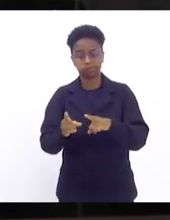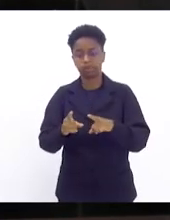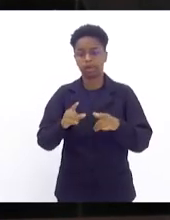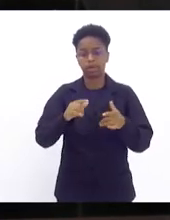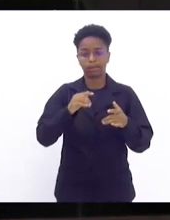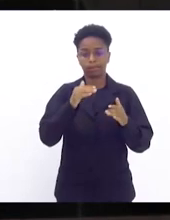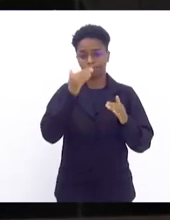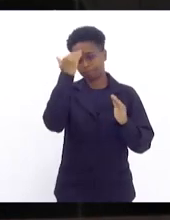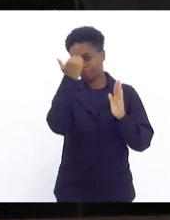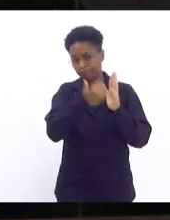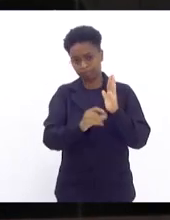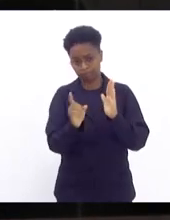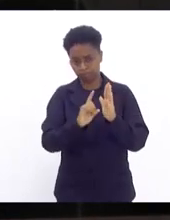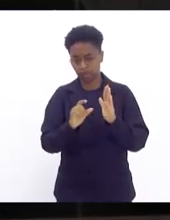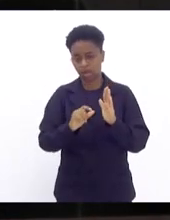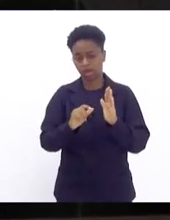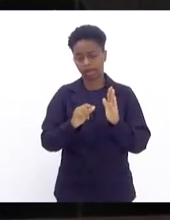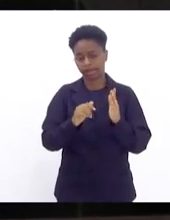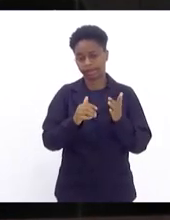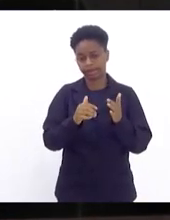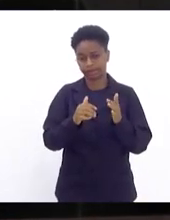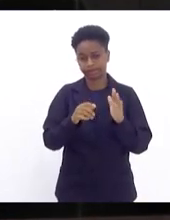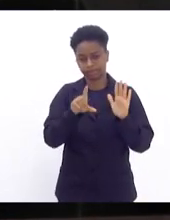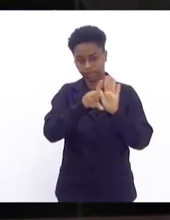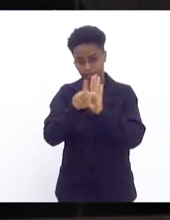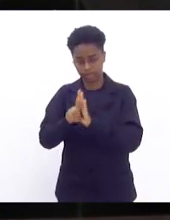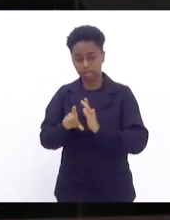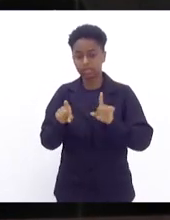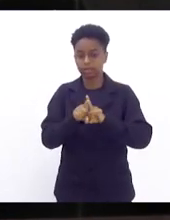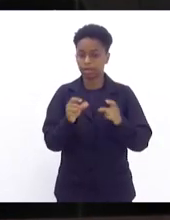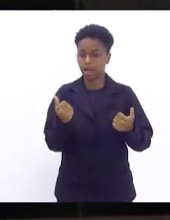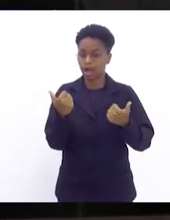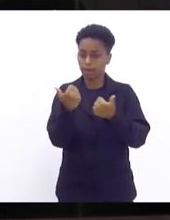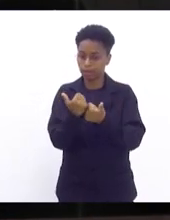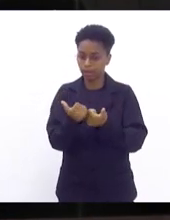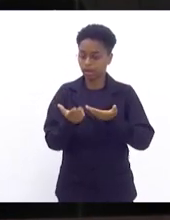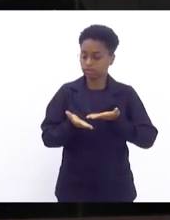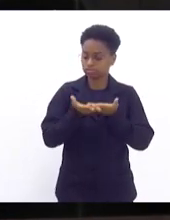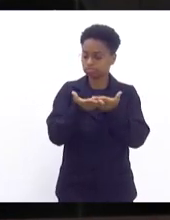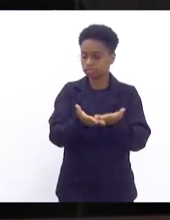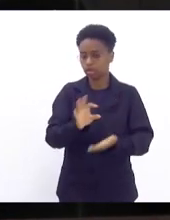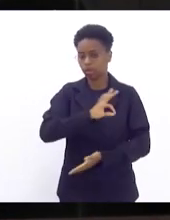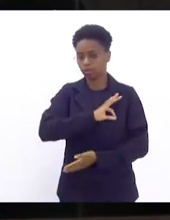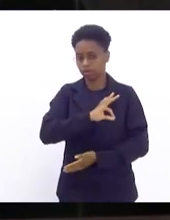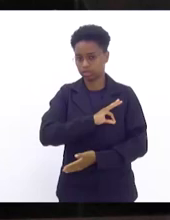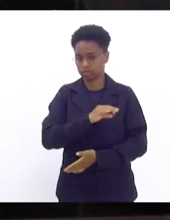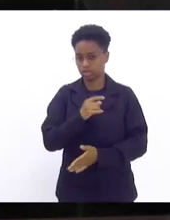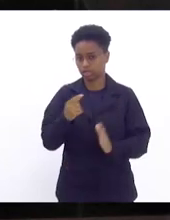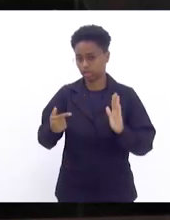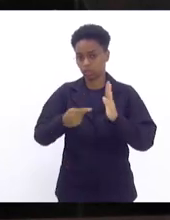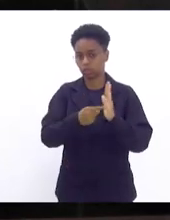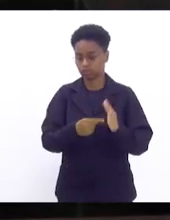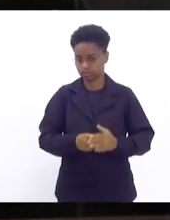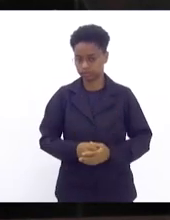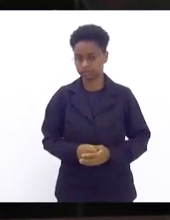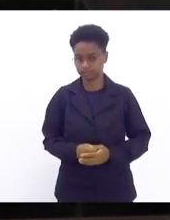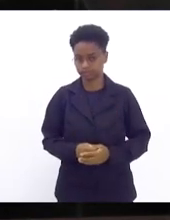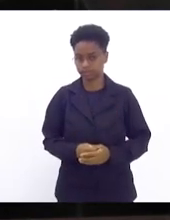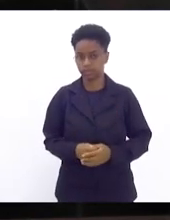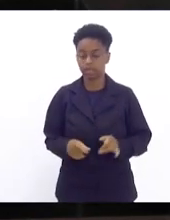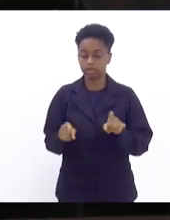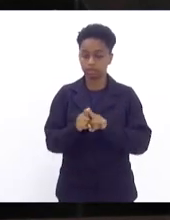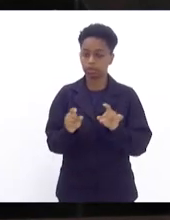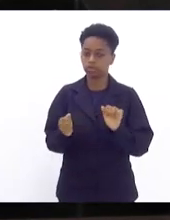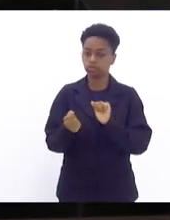caso. Vamos também apoiar e encaminhar a denúncia da delegacia, que assim foi feita. Junto também